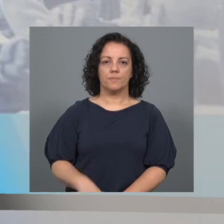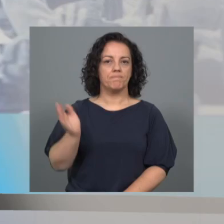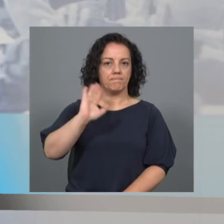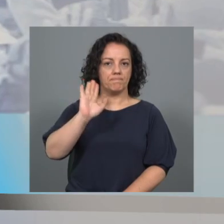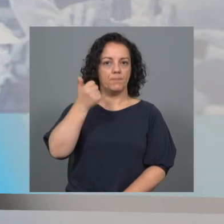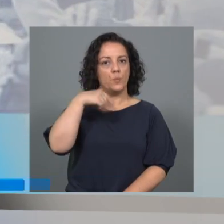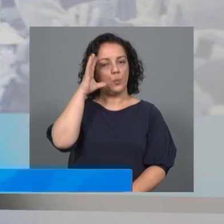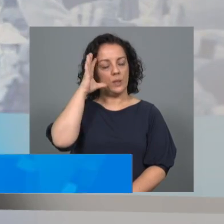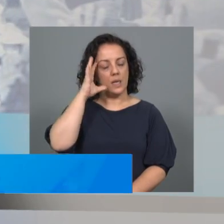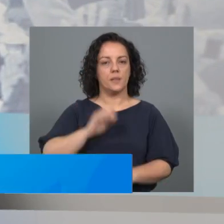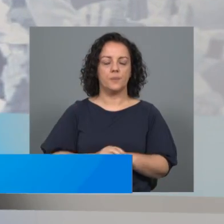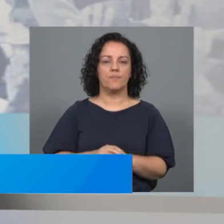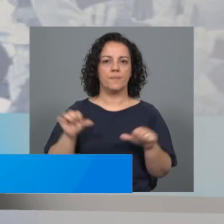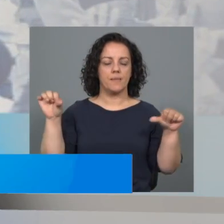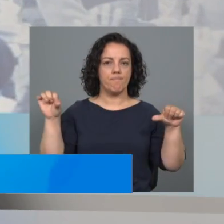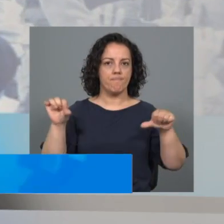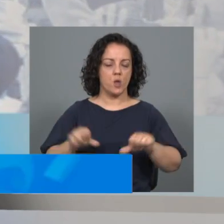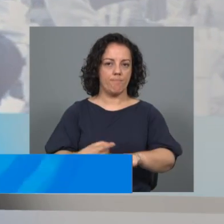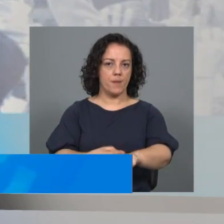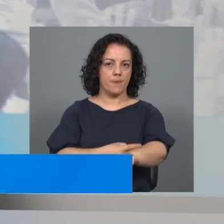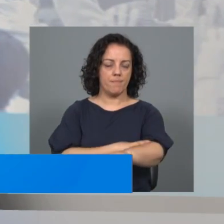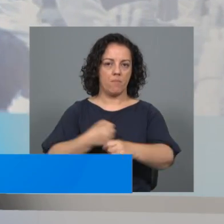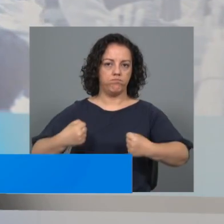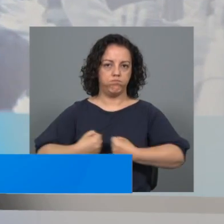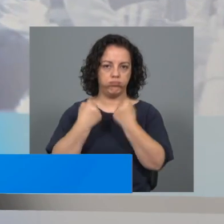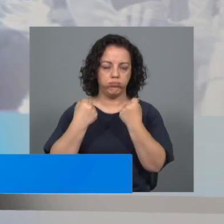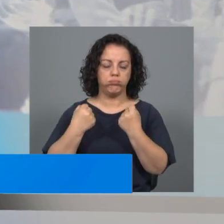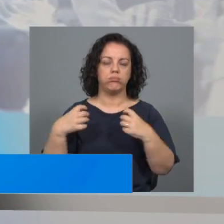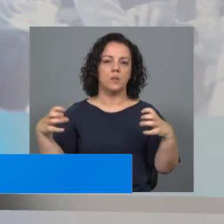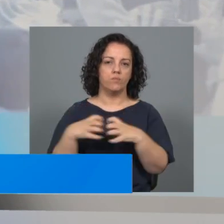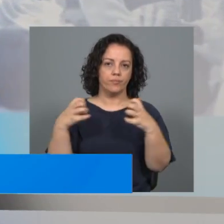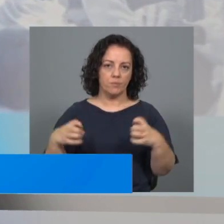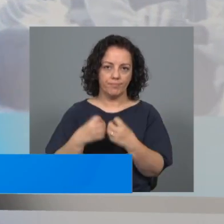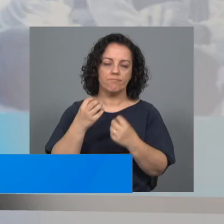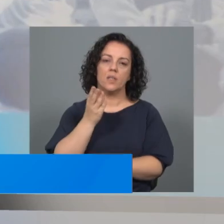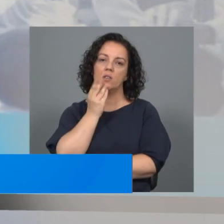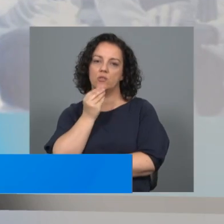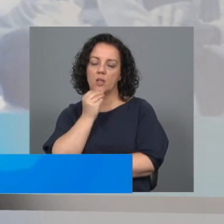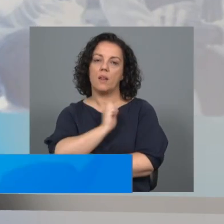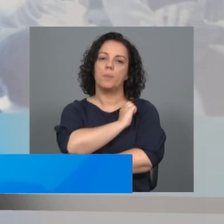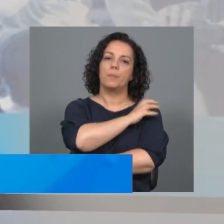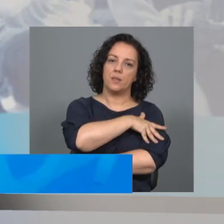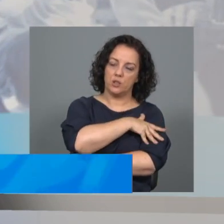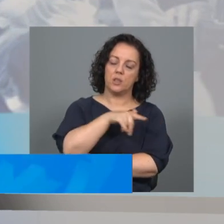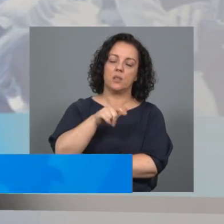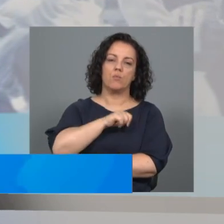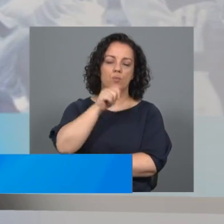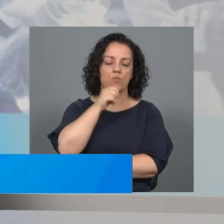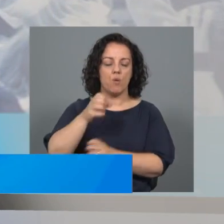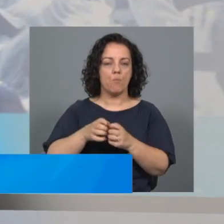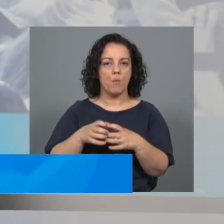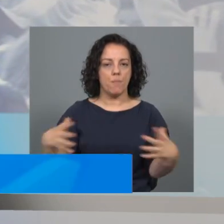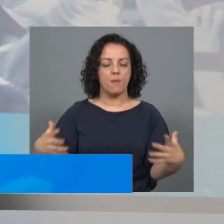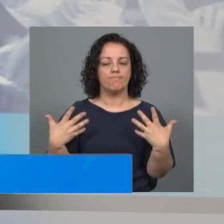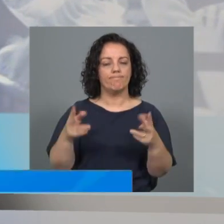Olá, muito boa tarde. Adensam-se os conflitos entre israelitas e palestinianos, provocando um número crescente de vítimas. Um tema para a análise